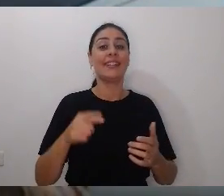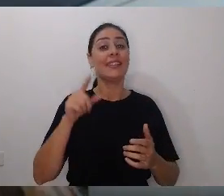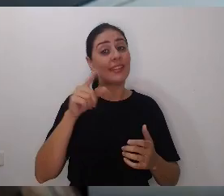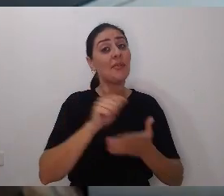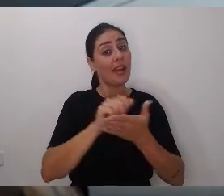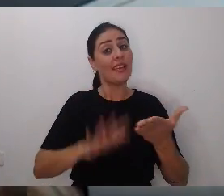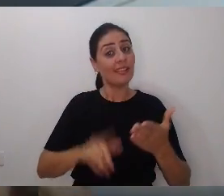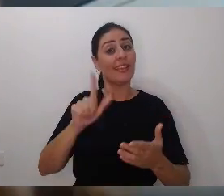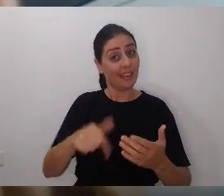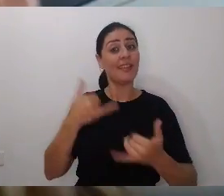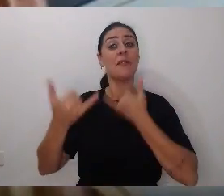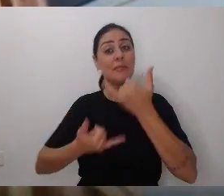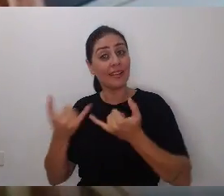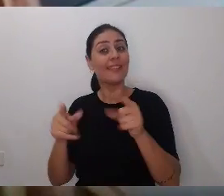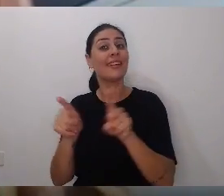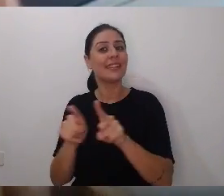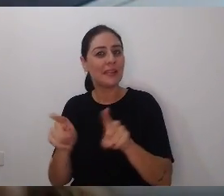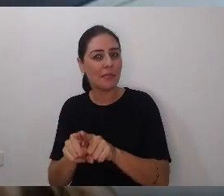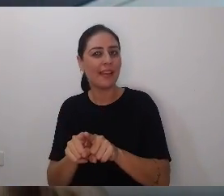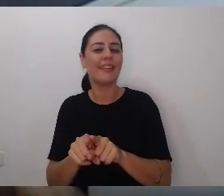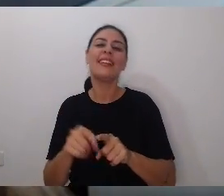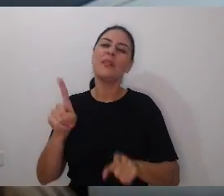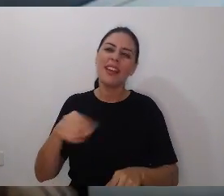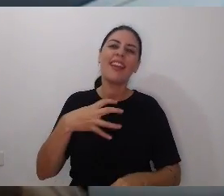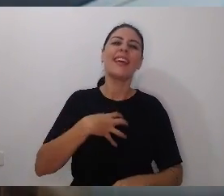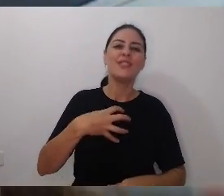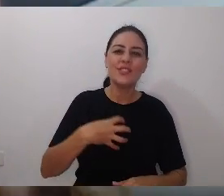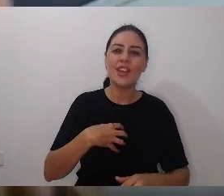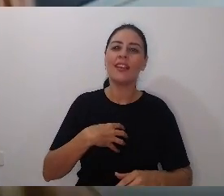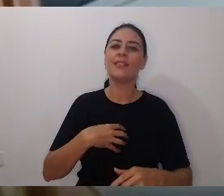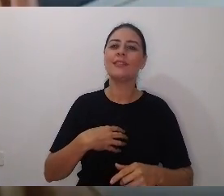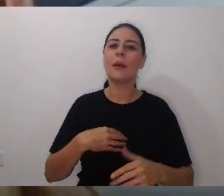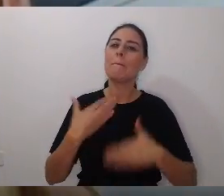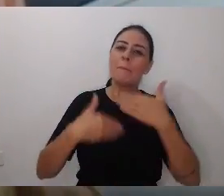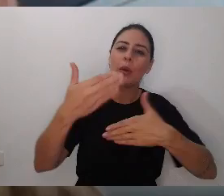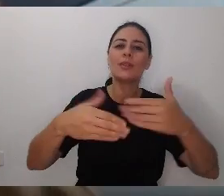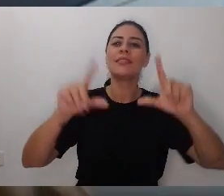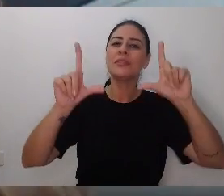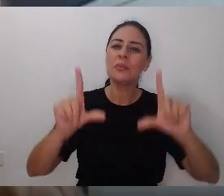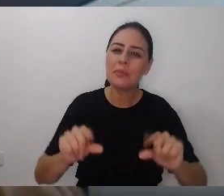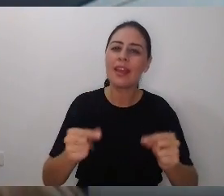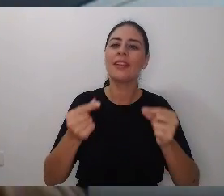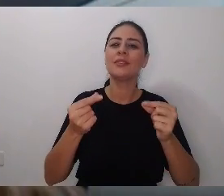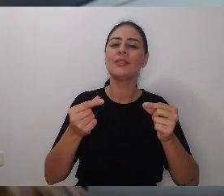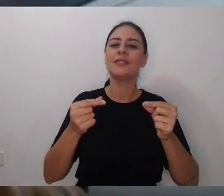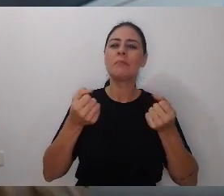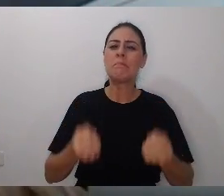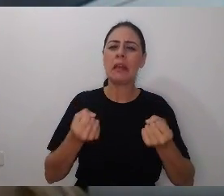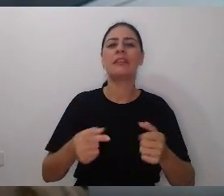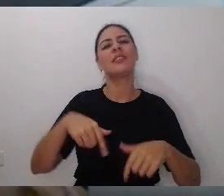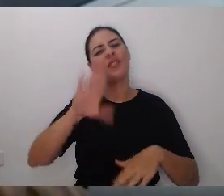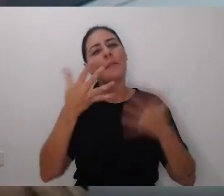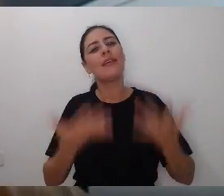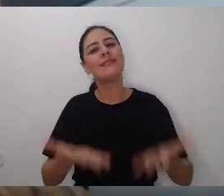Vamos contar uma história, vamos pular a amarelinha, vamos empilhar os carrinhos, vamos brincar de tal coisa, porque para a criança nada